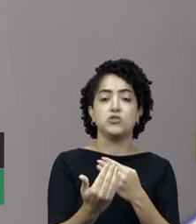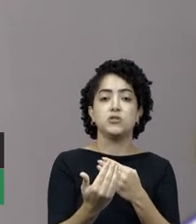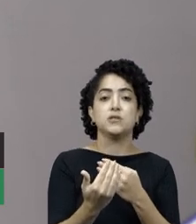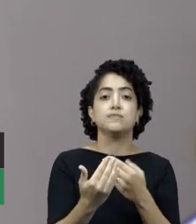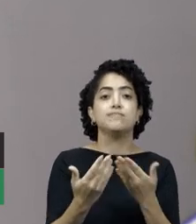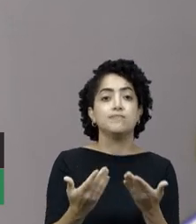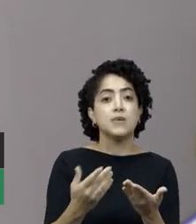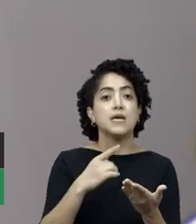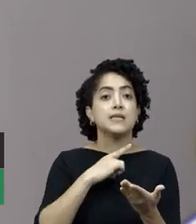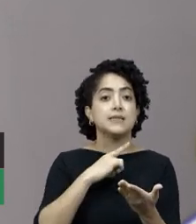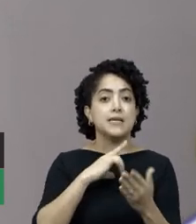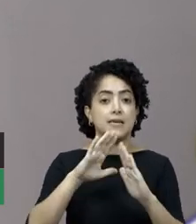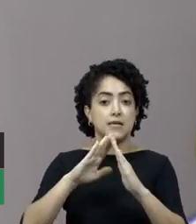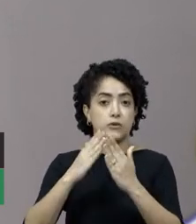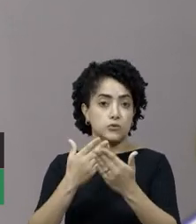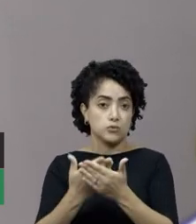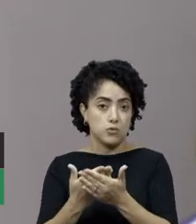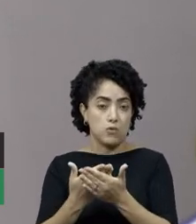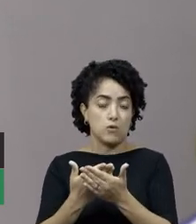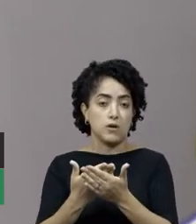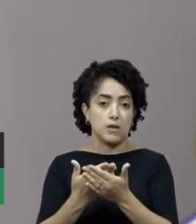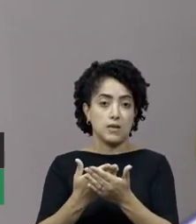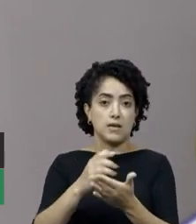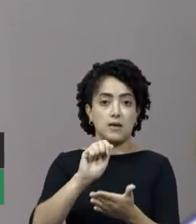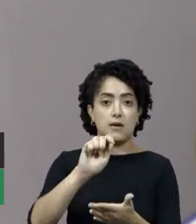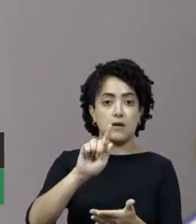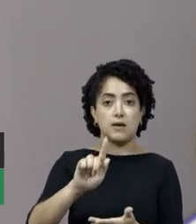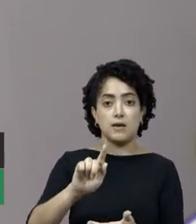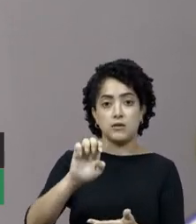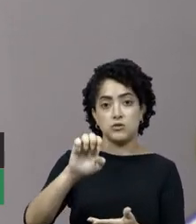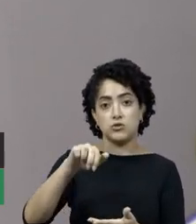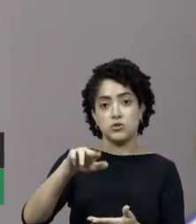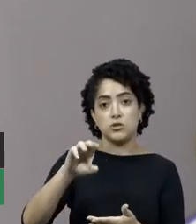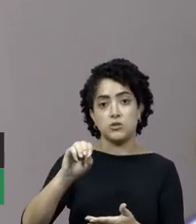nós temos o Colégio Agenor